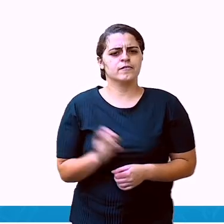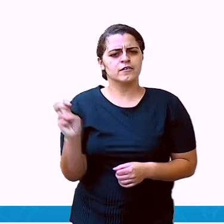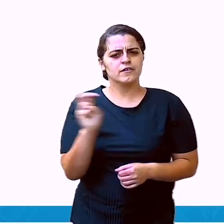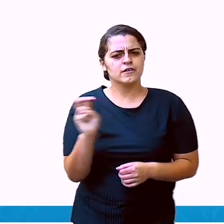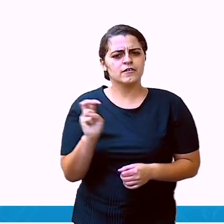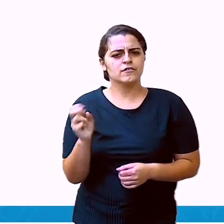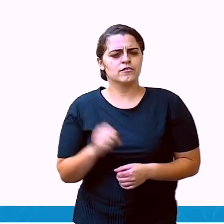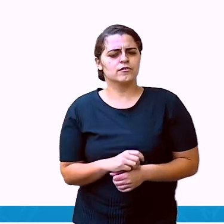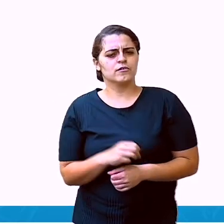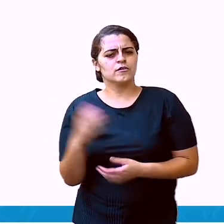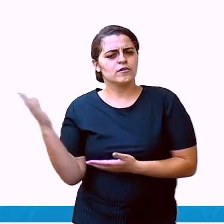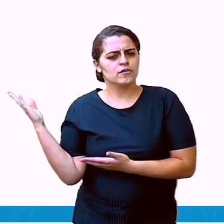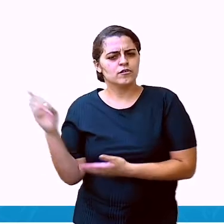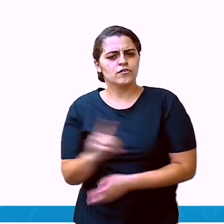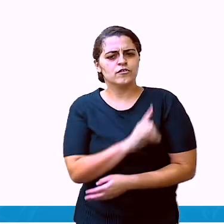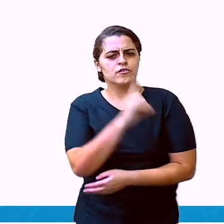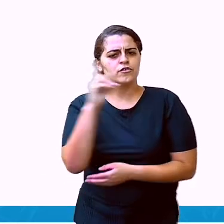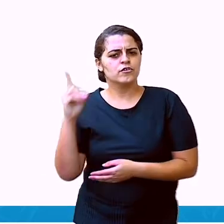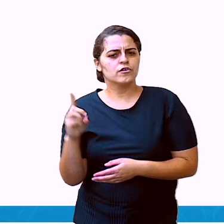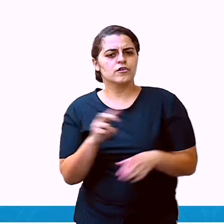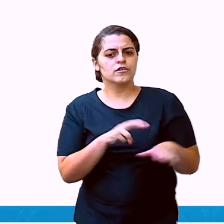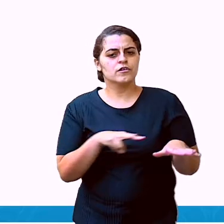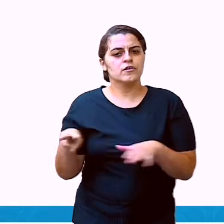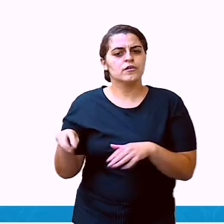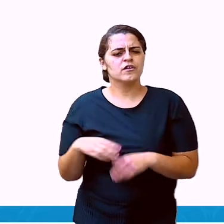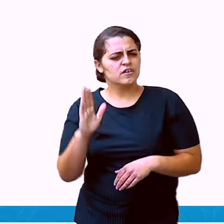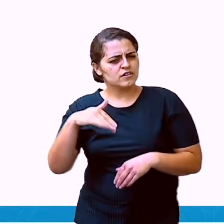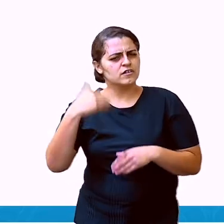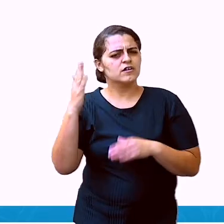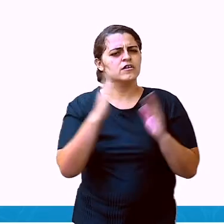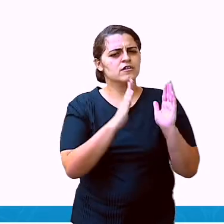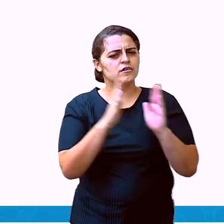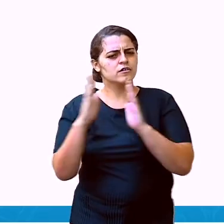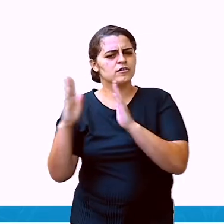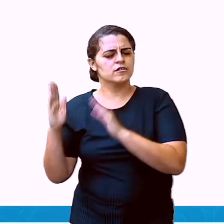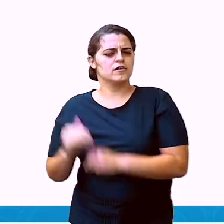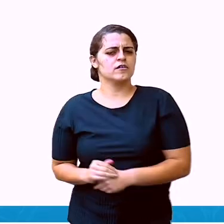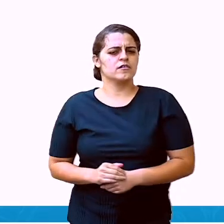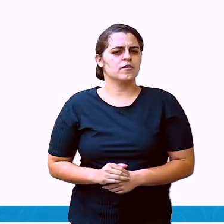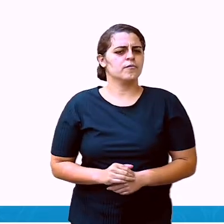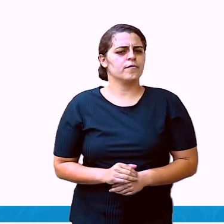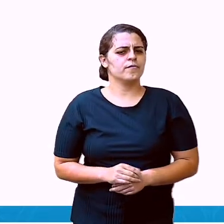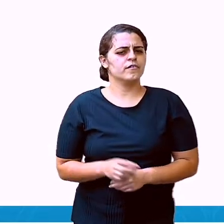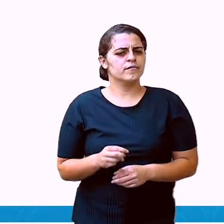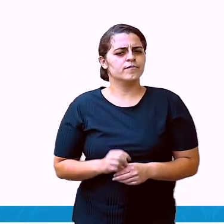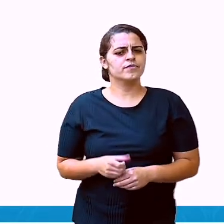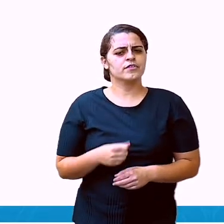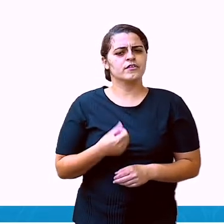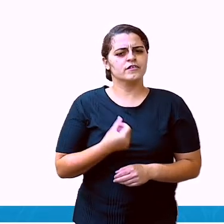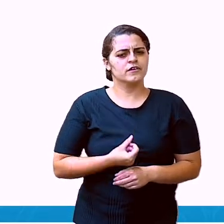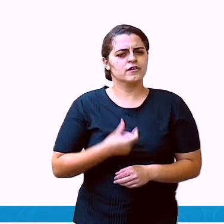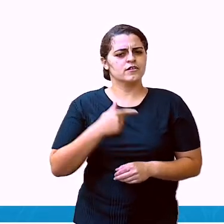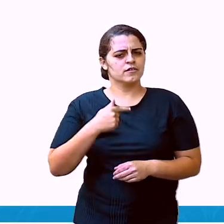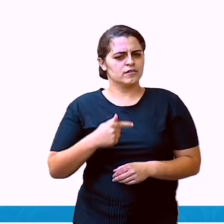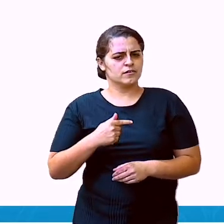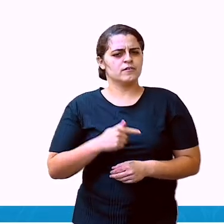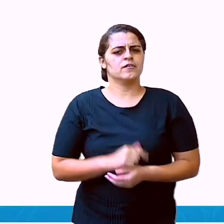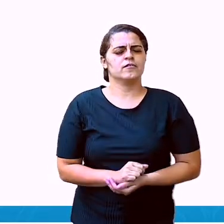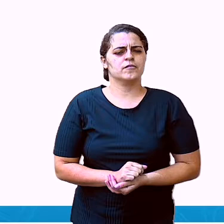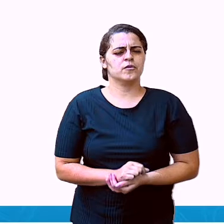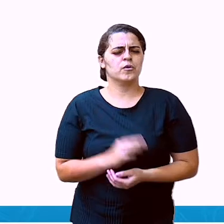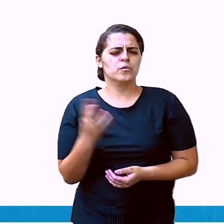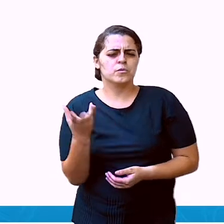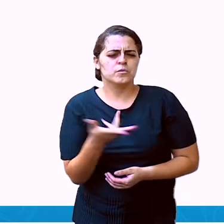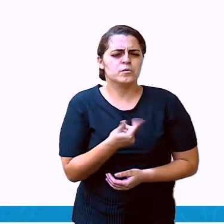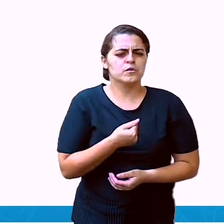e quinto dias e por aí você ia colocando. Sexto, sétimo,